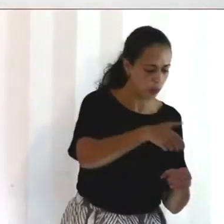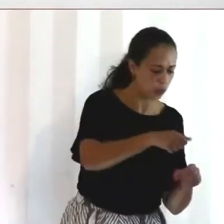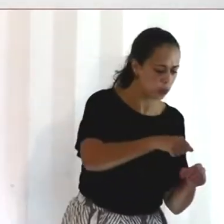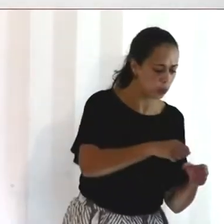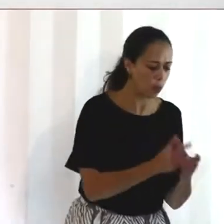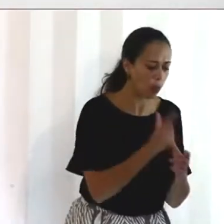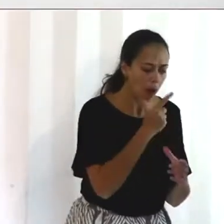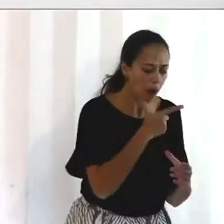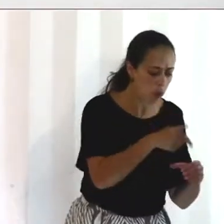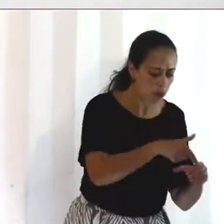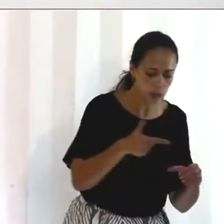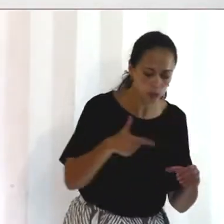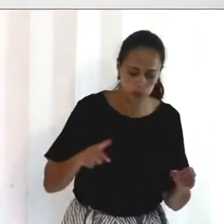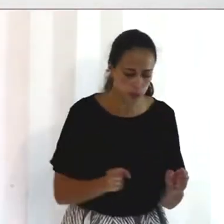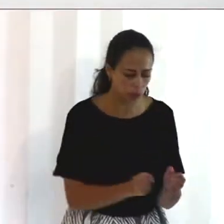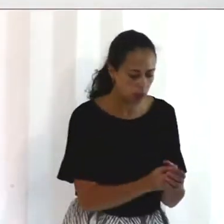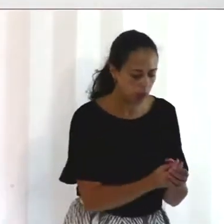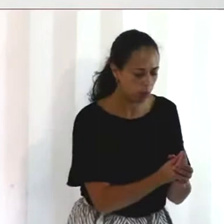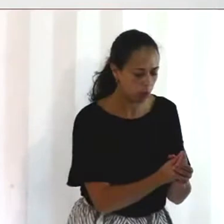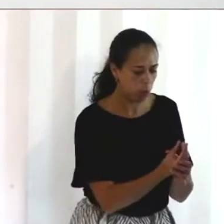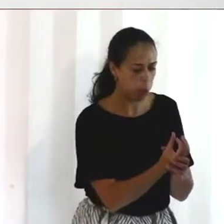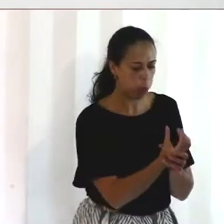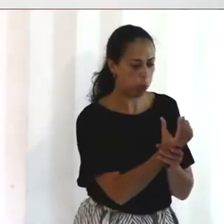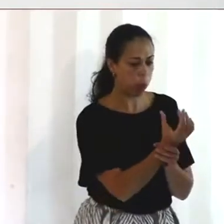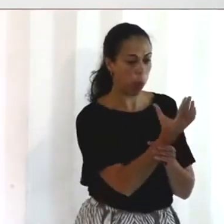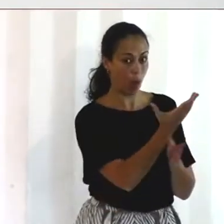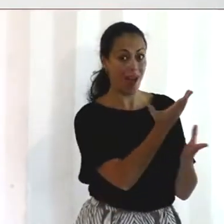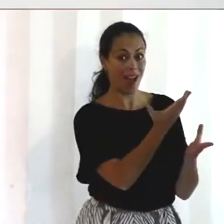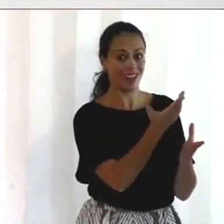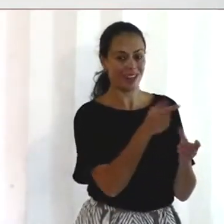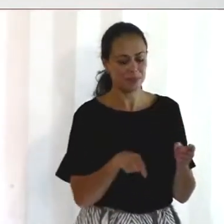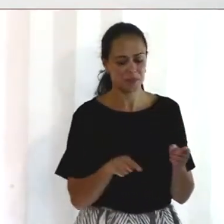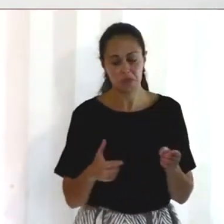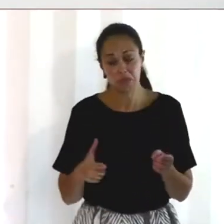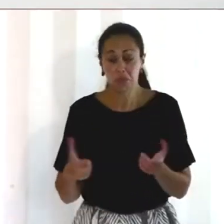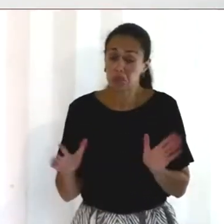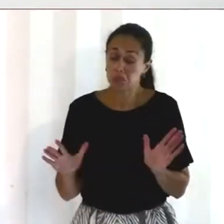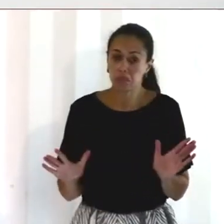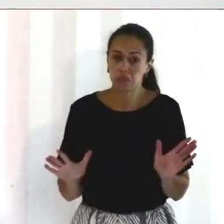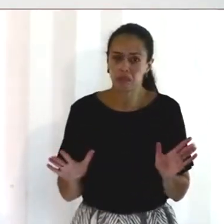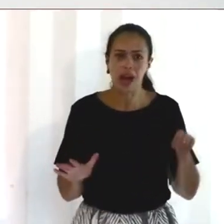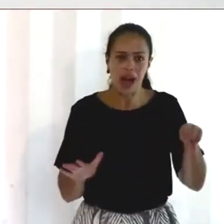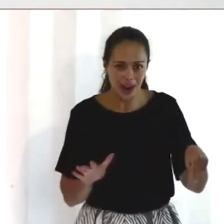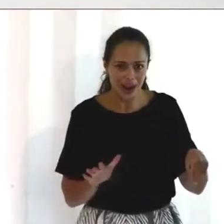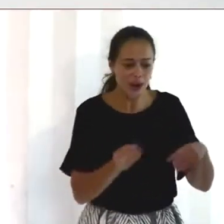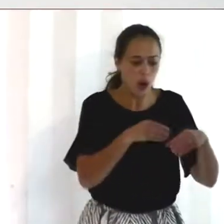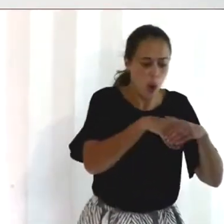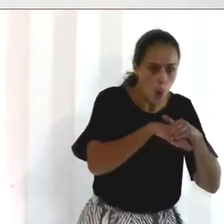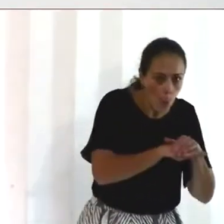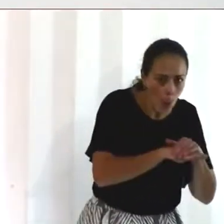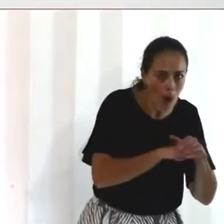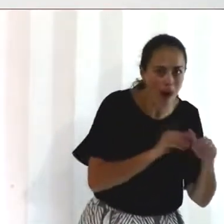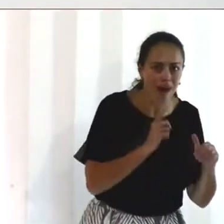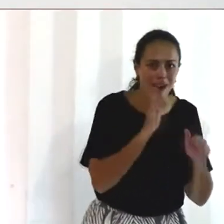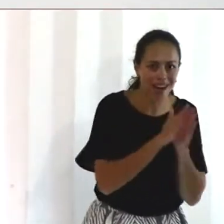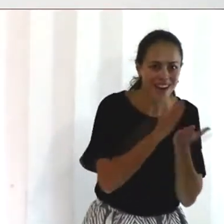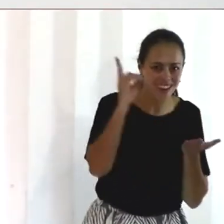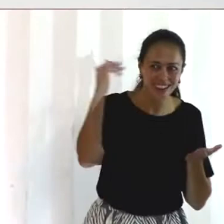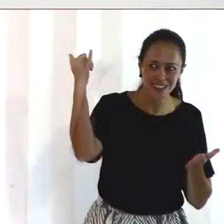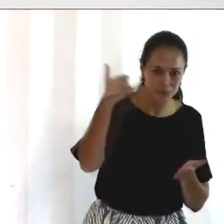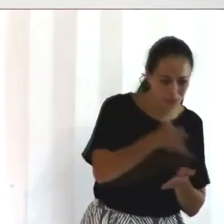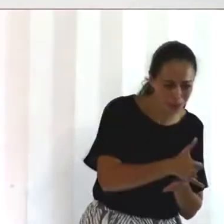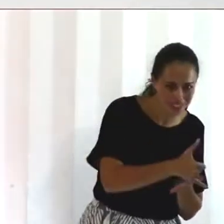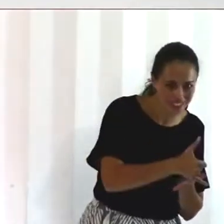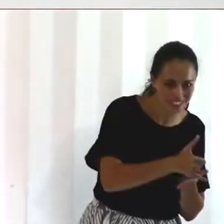germinar. Então a expressão aqui, despojar-se, do versículo 21, é bem semelhante